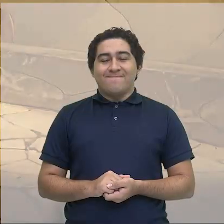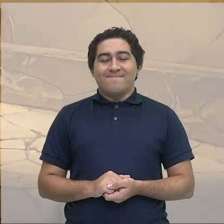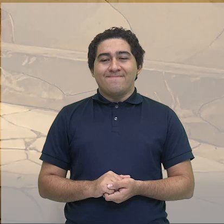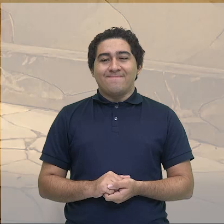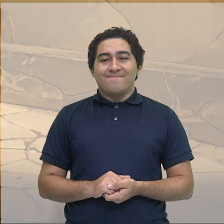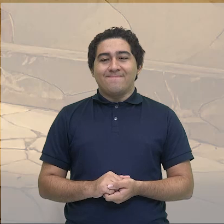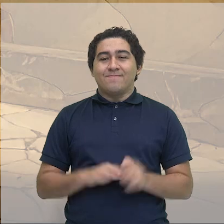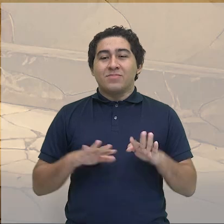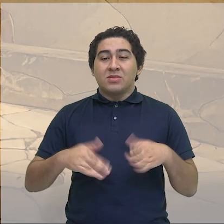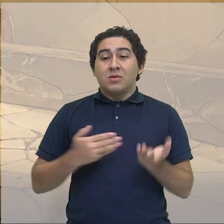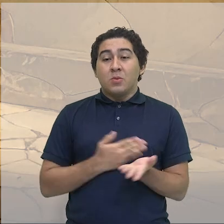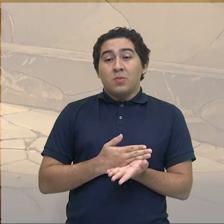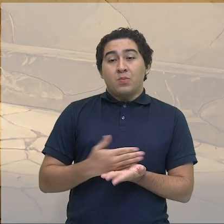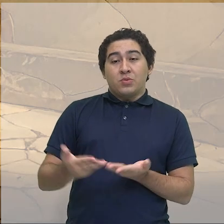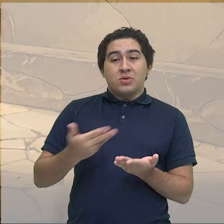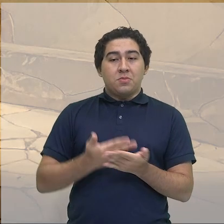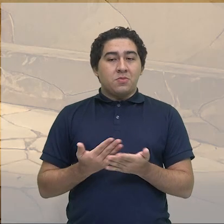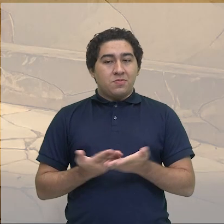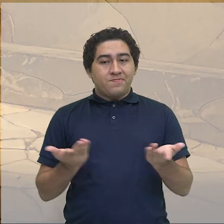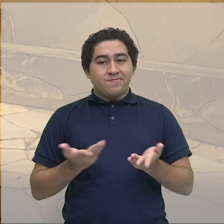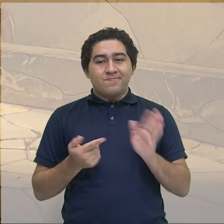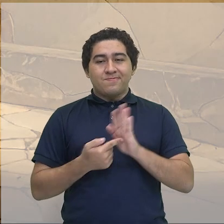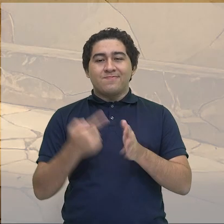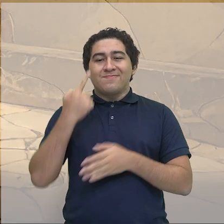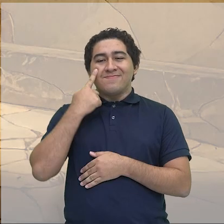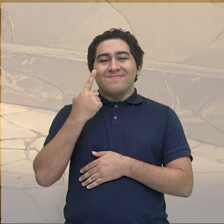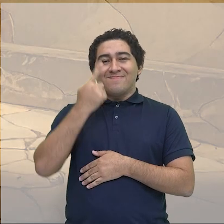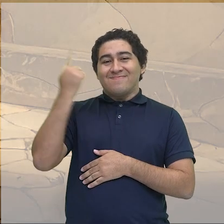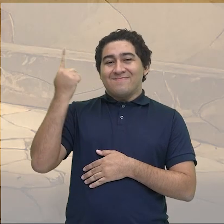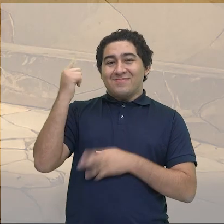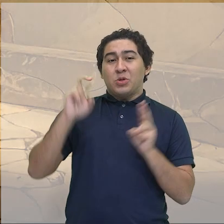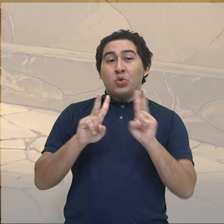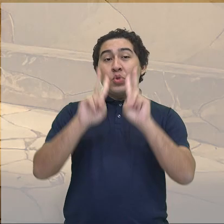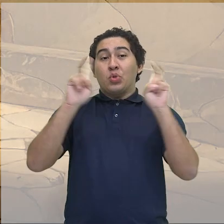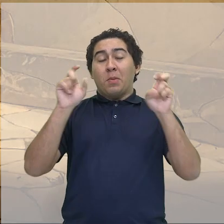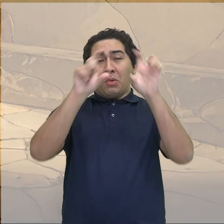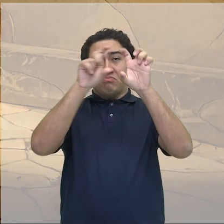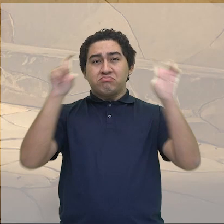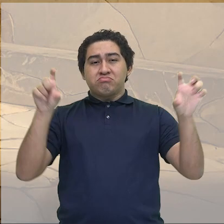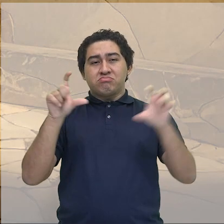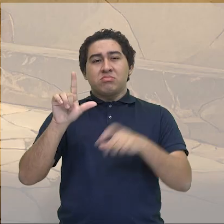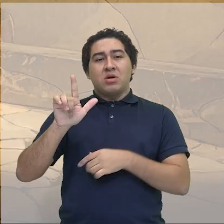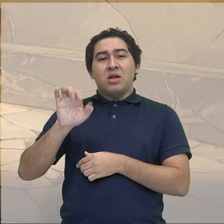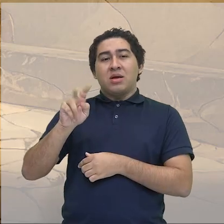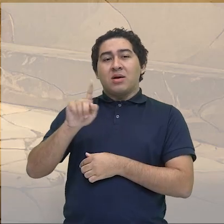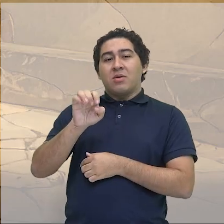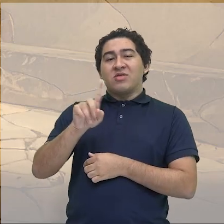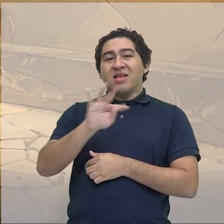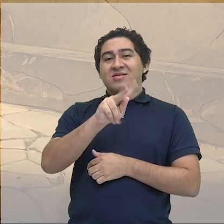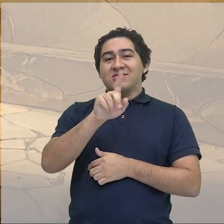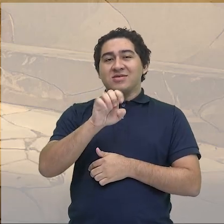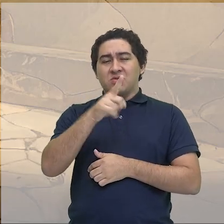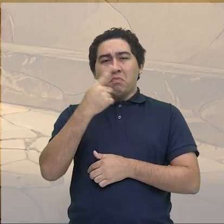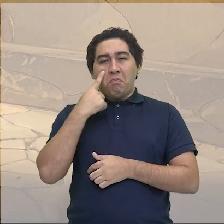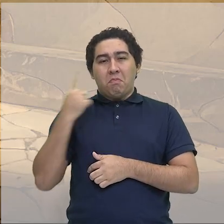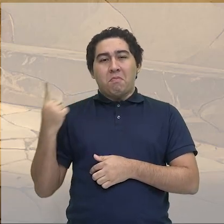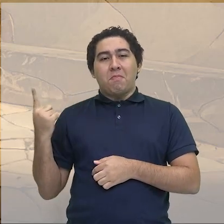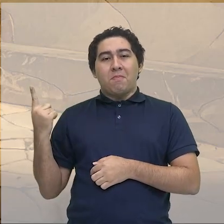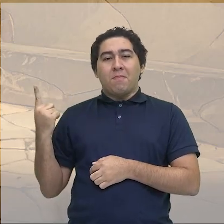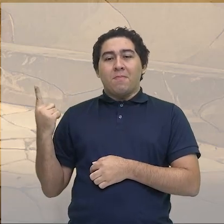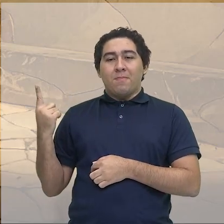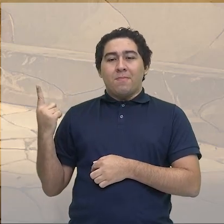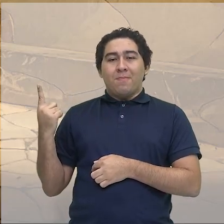Então vamos iniciar a nossa aula trazendo aqui este tópico que está acima de mim, Legal Texts and